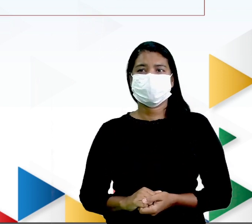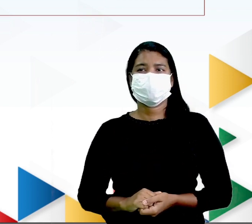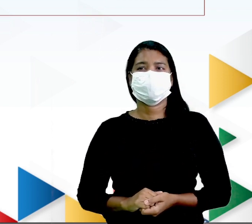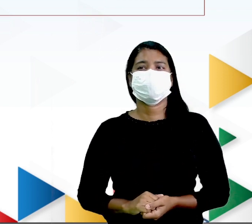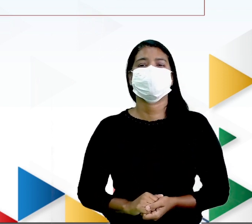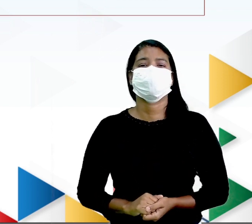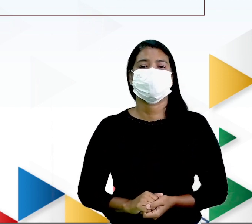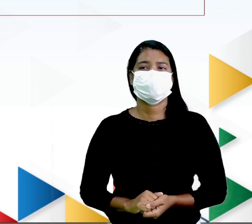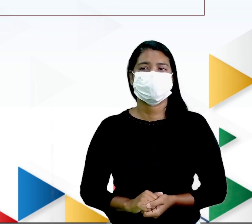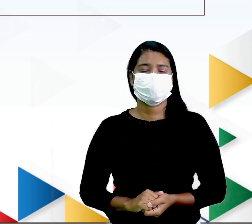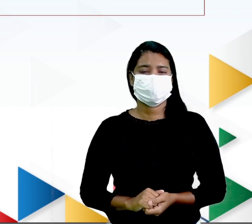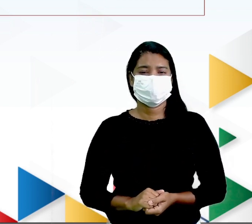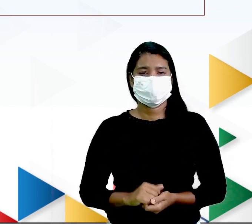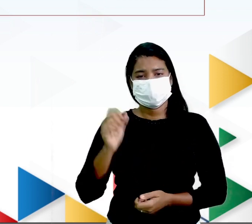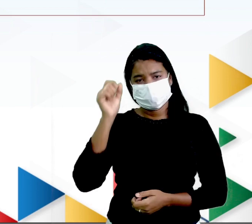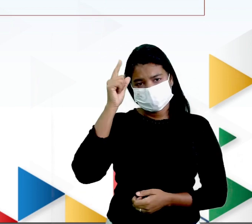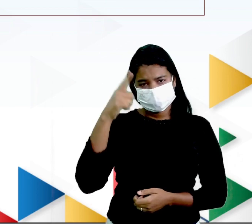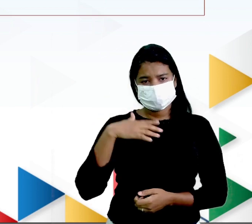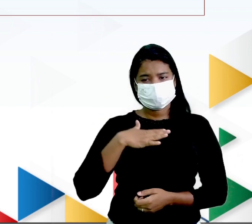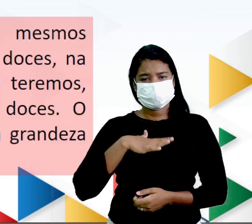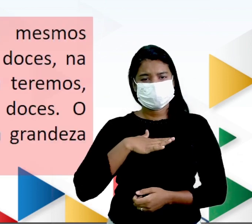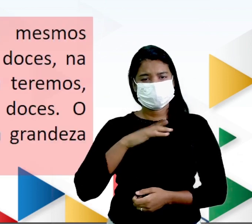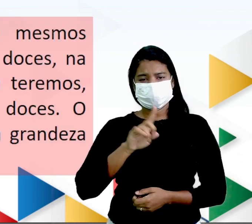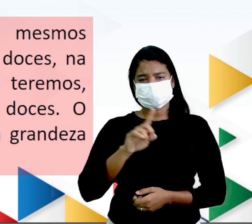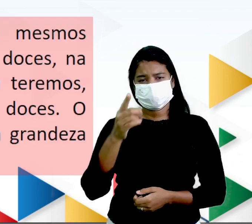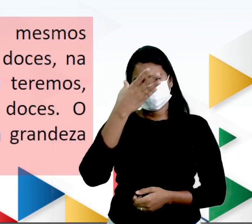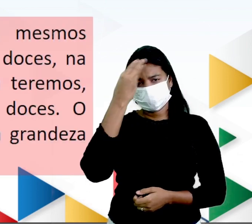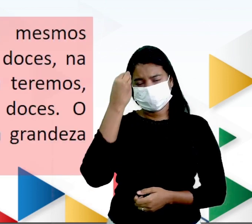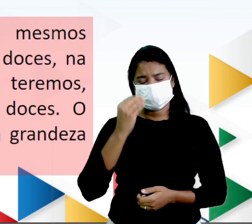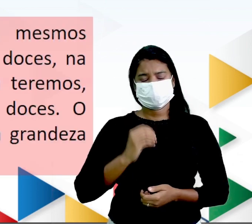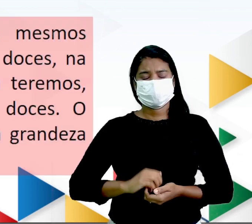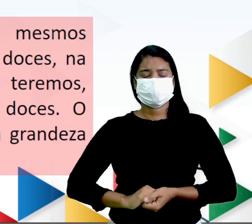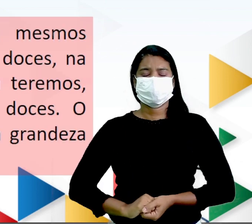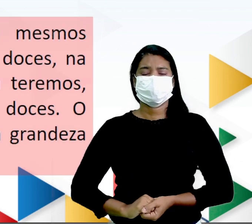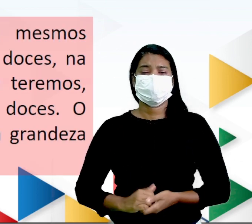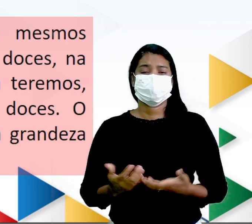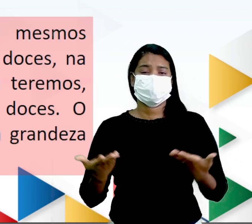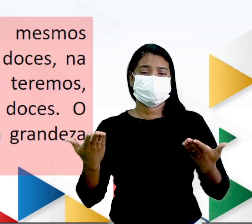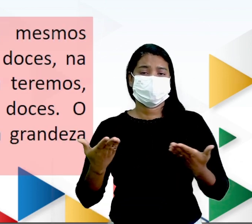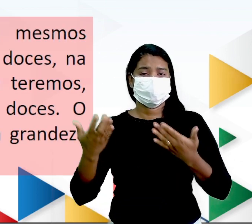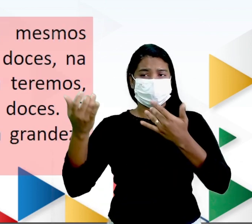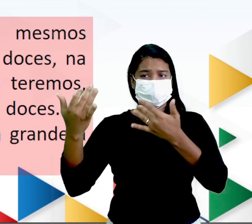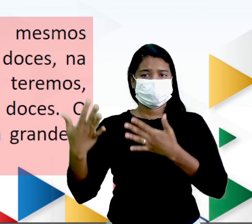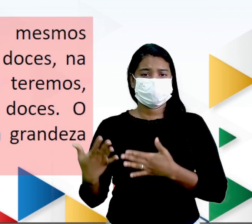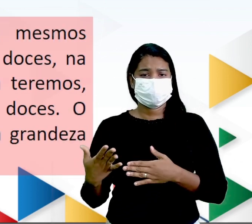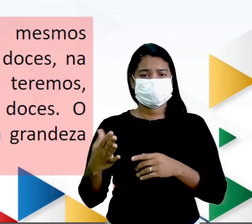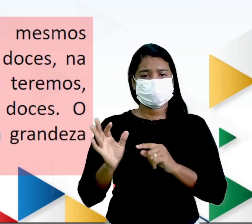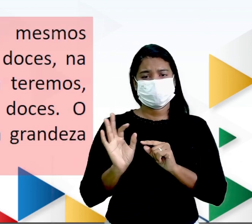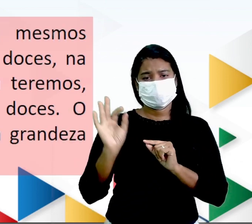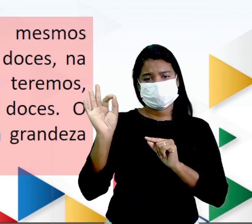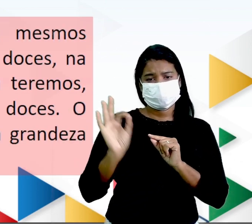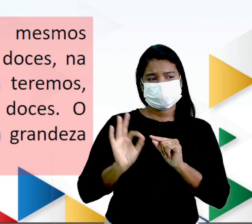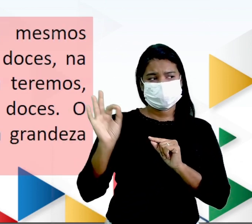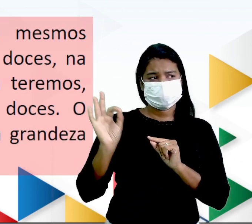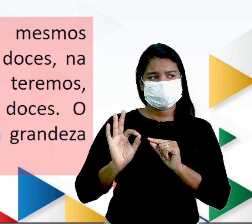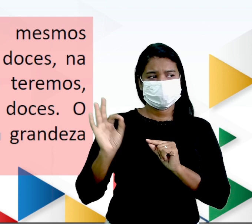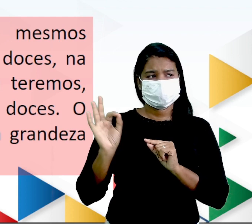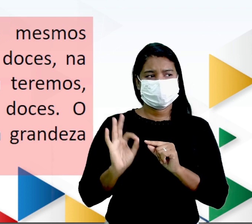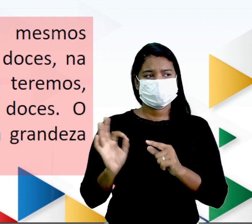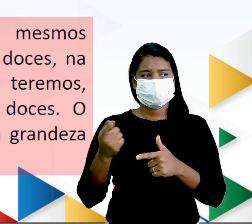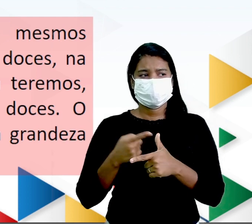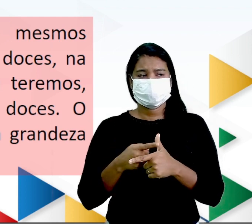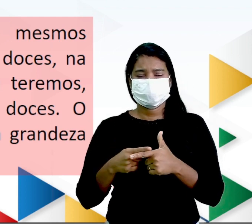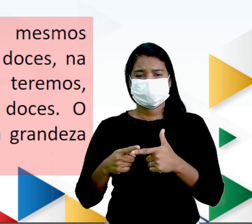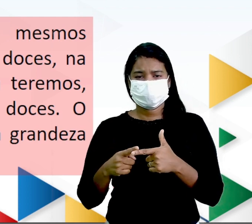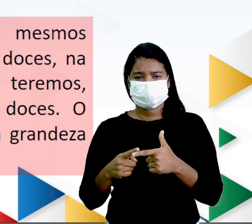pessoas. Gostou da ideia? Então, não esquece dela, tá? Agora, quando a gente for falar de taxa, é o resultado da divisão entre